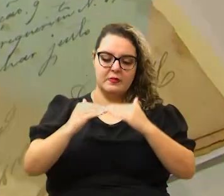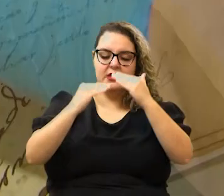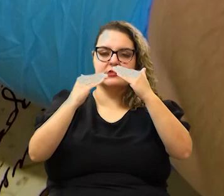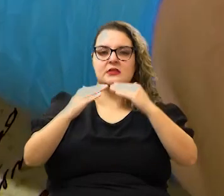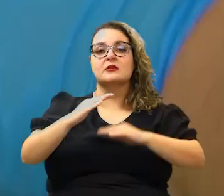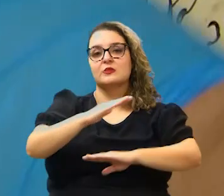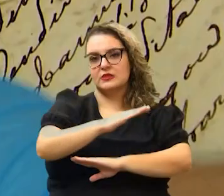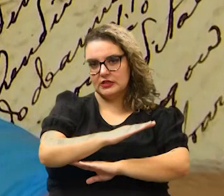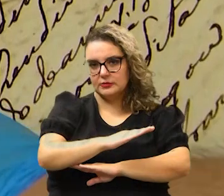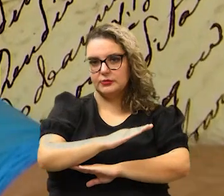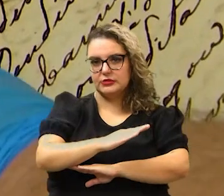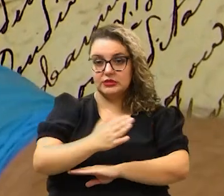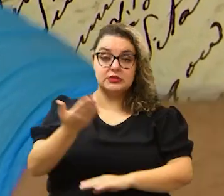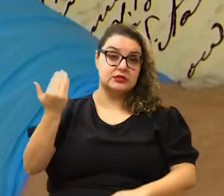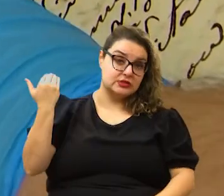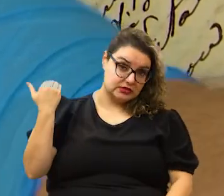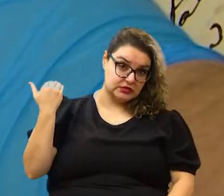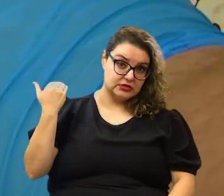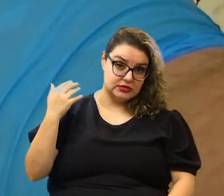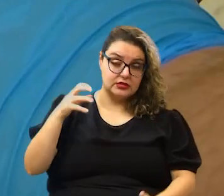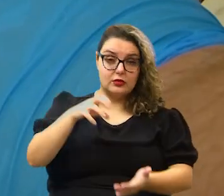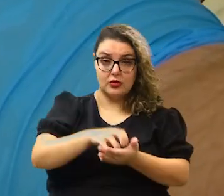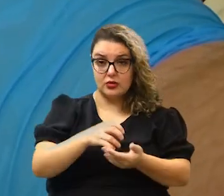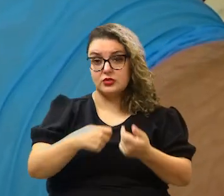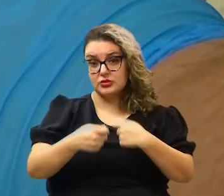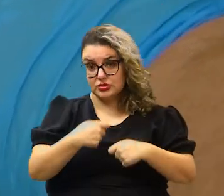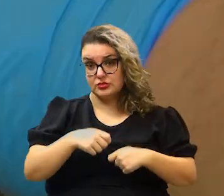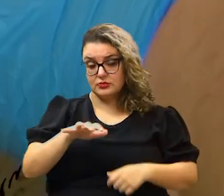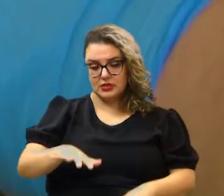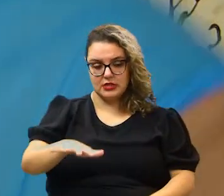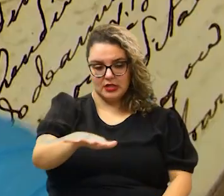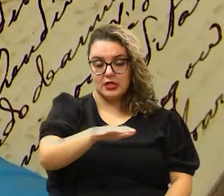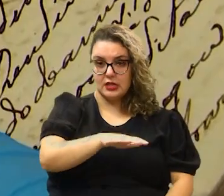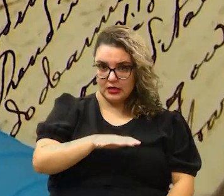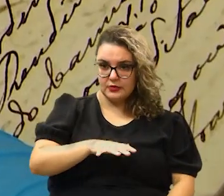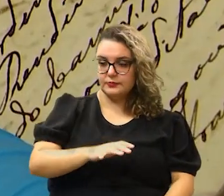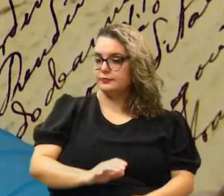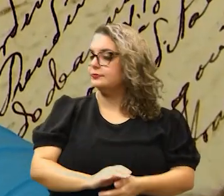da Câmara, que era o órgão que administrava aquela região.